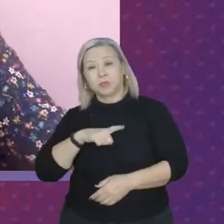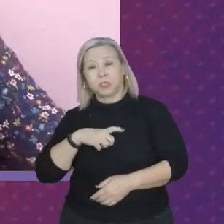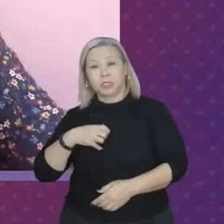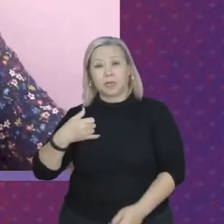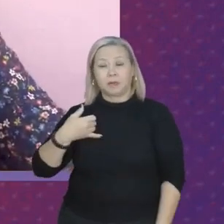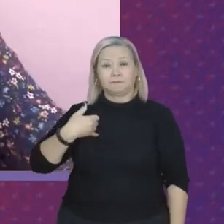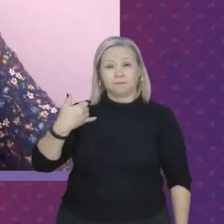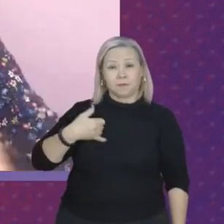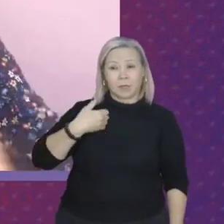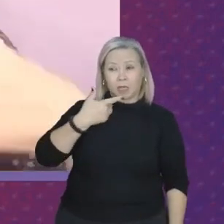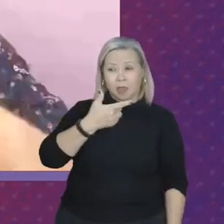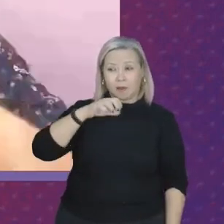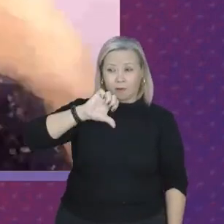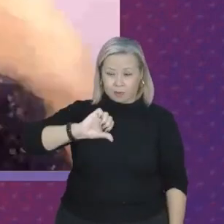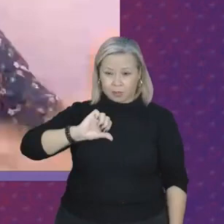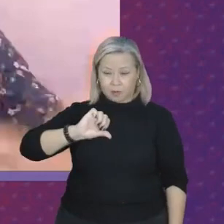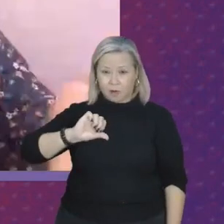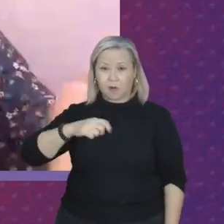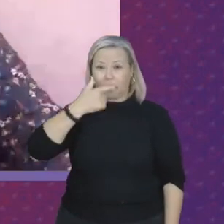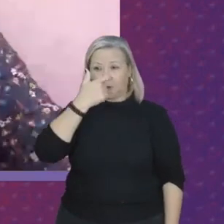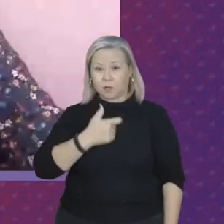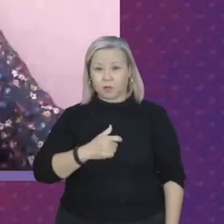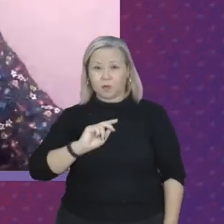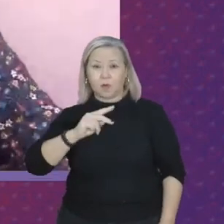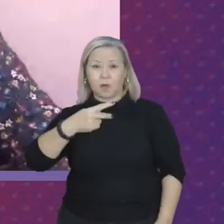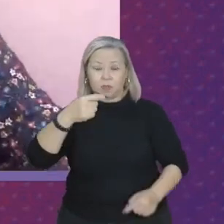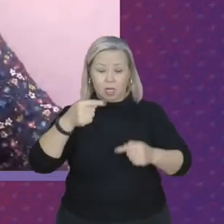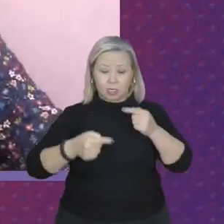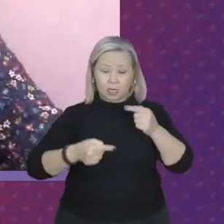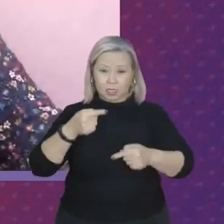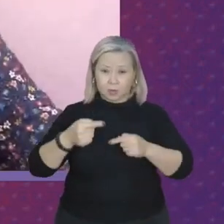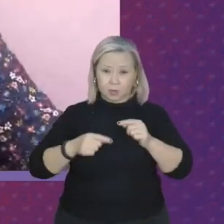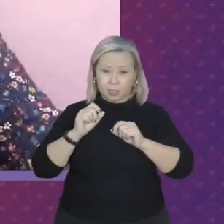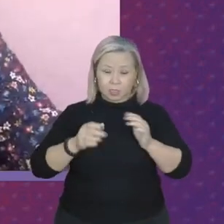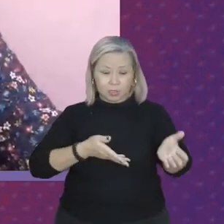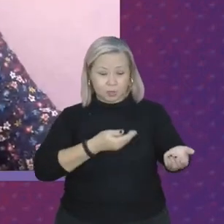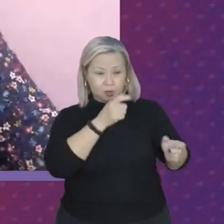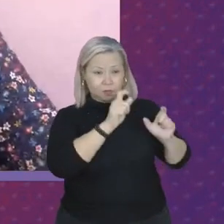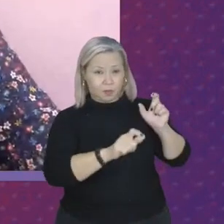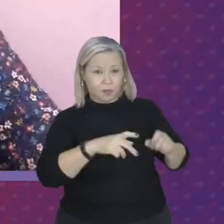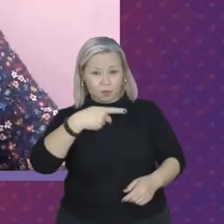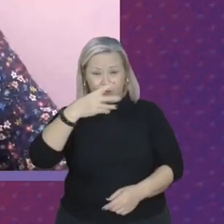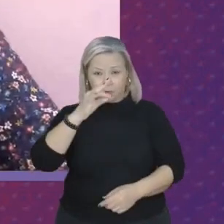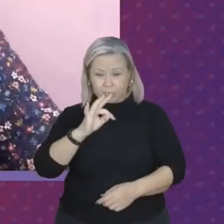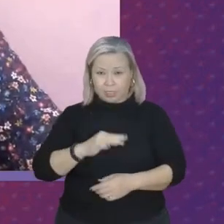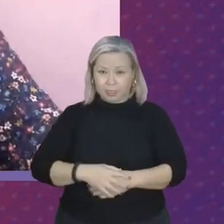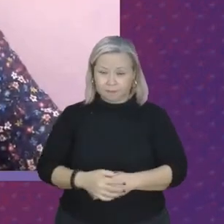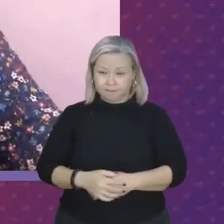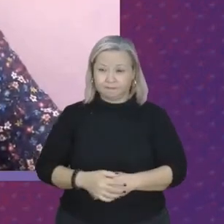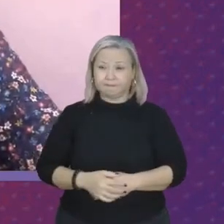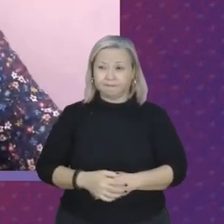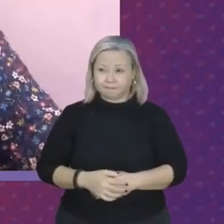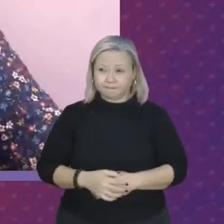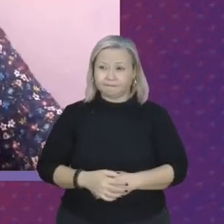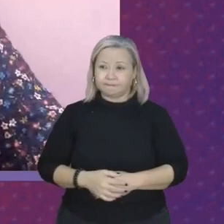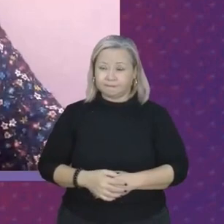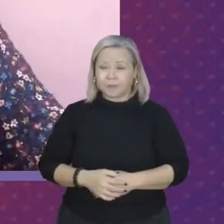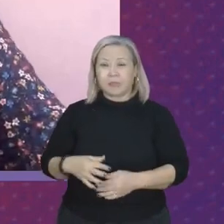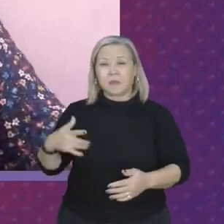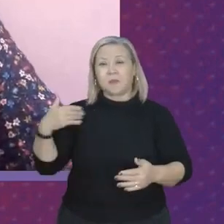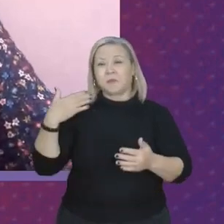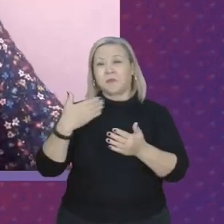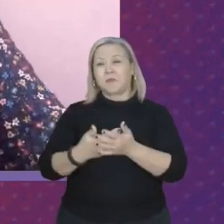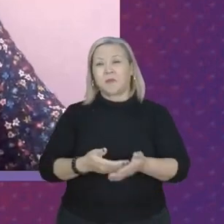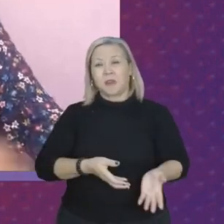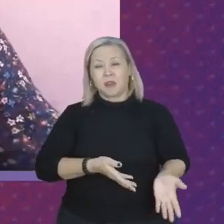como vocês, sou fruto das políticas de juventude do Partido dos Trabalhadores, da JPT desde muito nova,